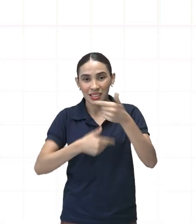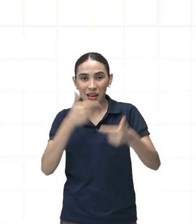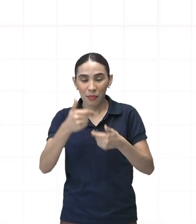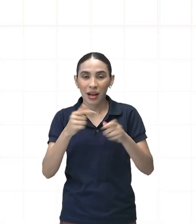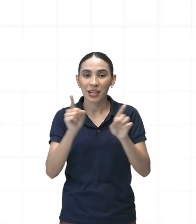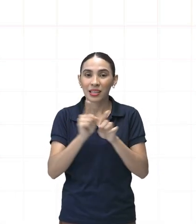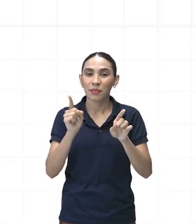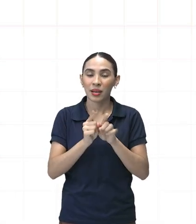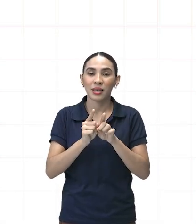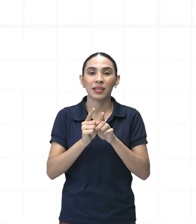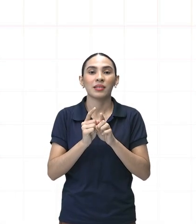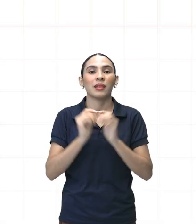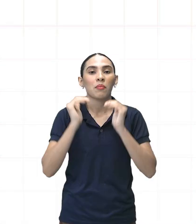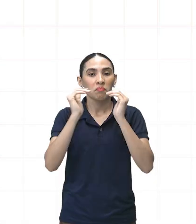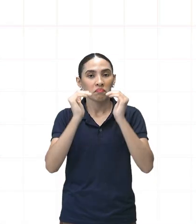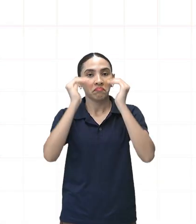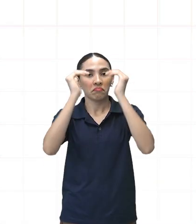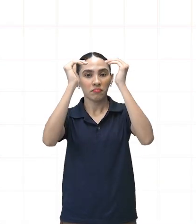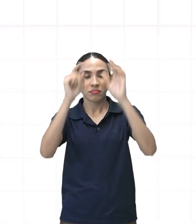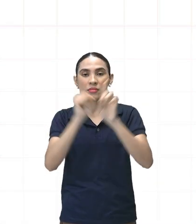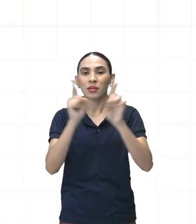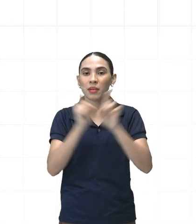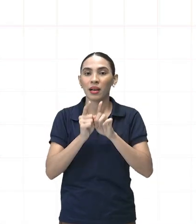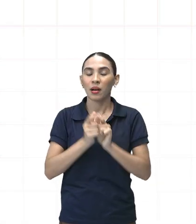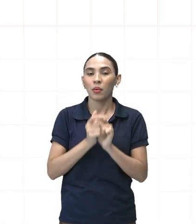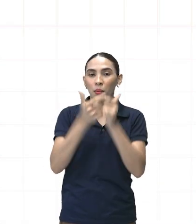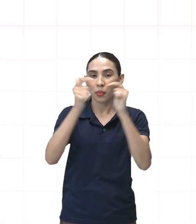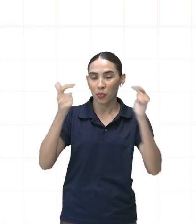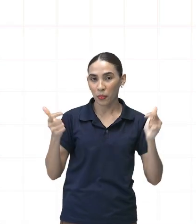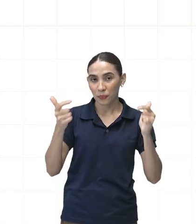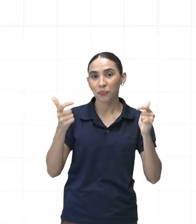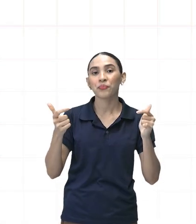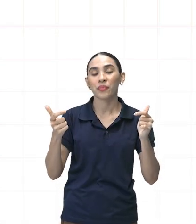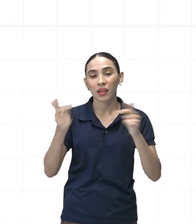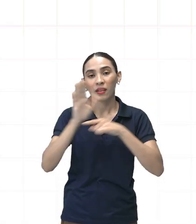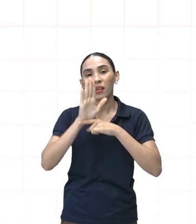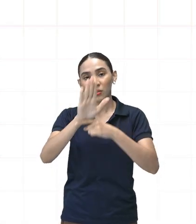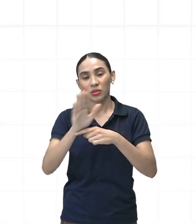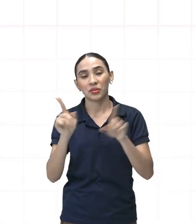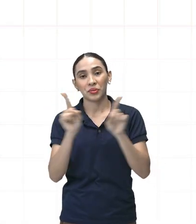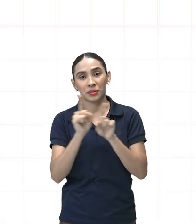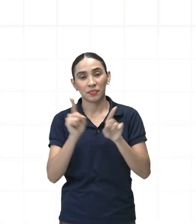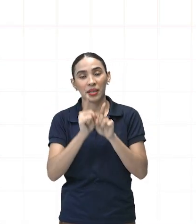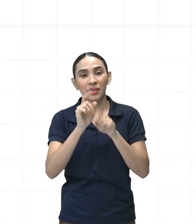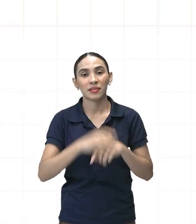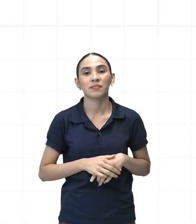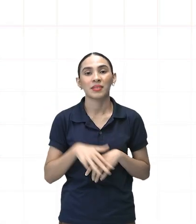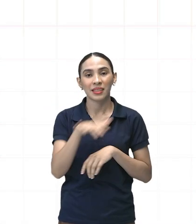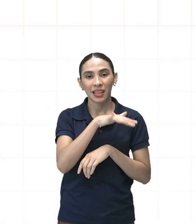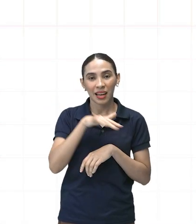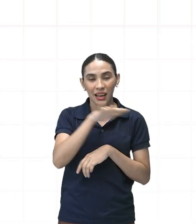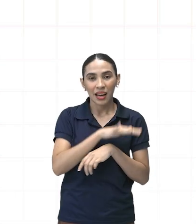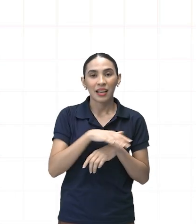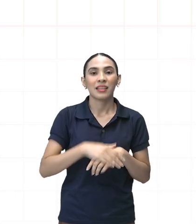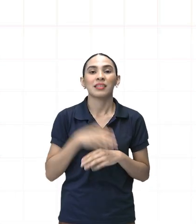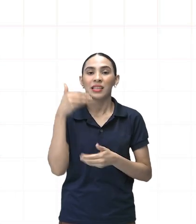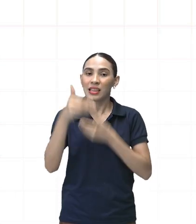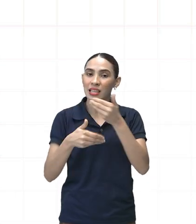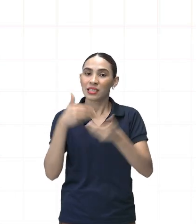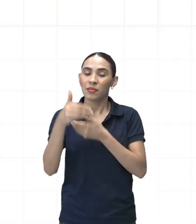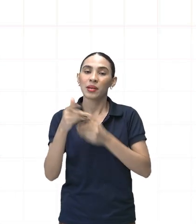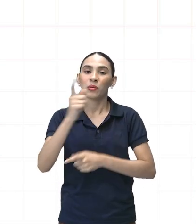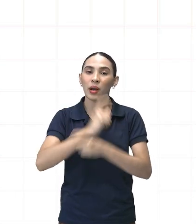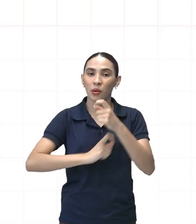e a escala, né? O tamanho ali da produção que acaba ajudando nessa parte aí de